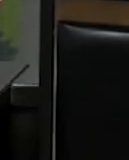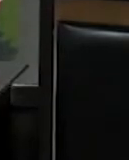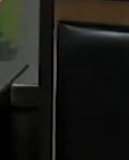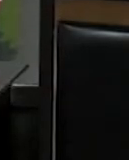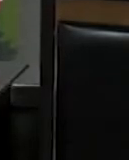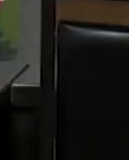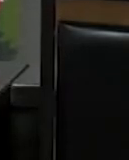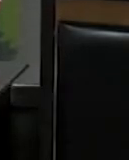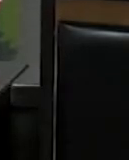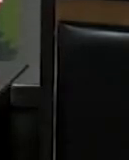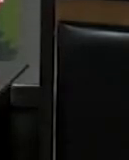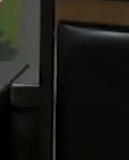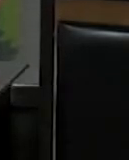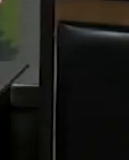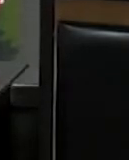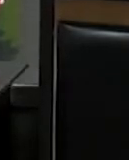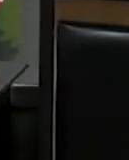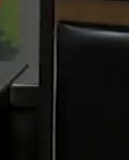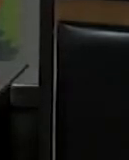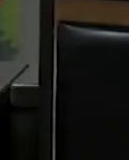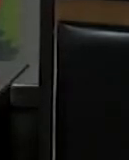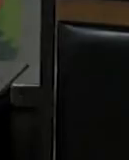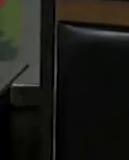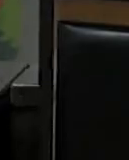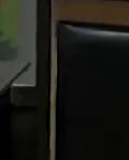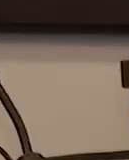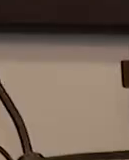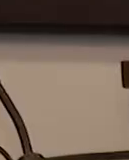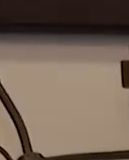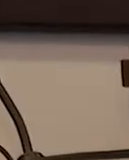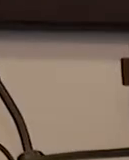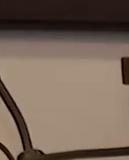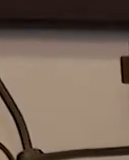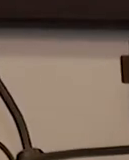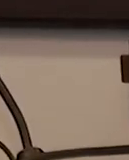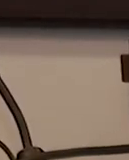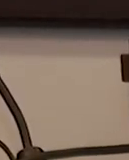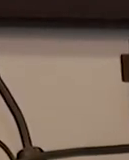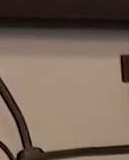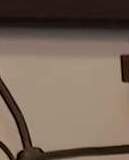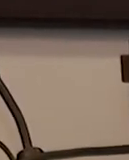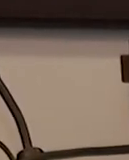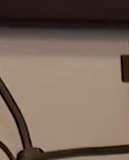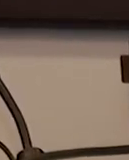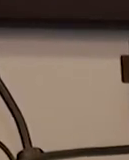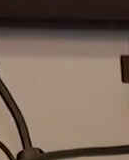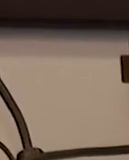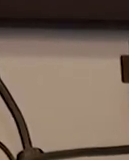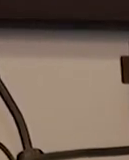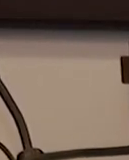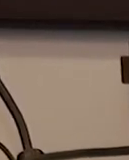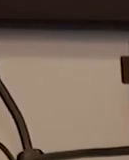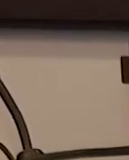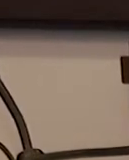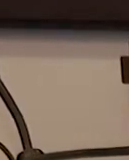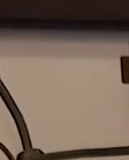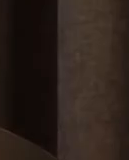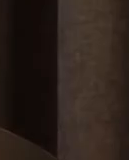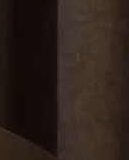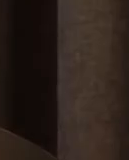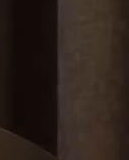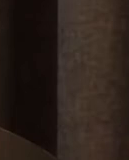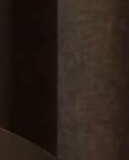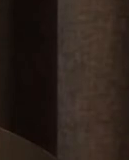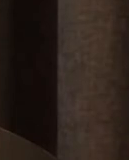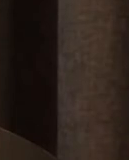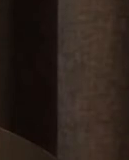representação, o governador é responsabilizado pela compra dos 200 respiradores artificiais junto à empresa VeigaMed,